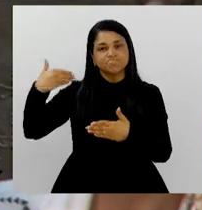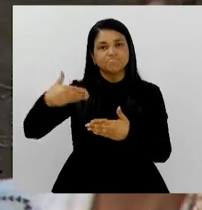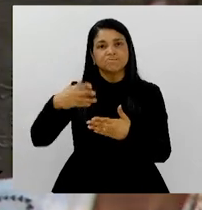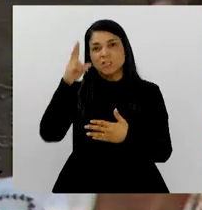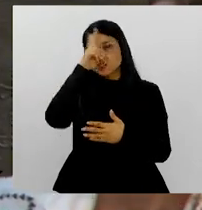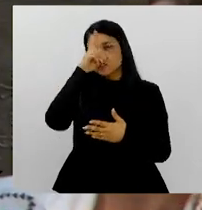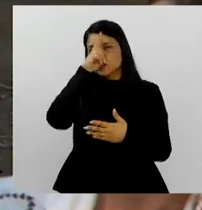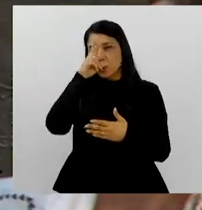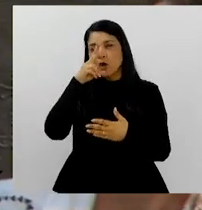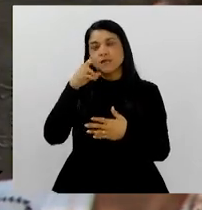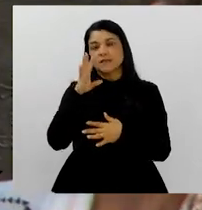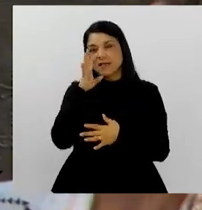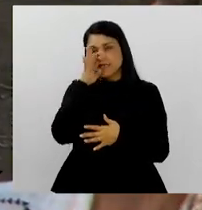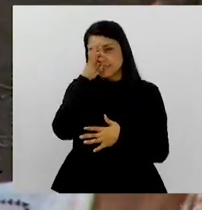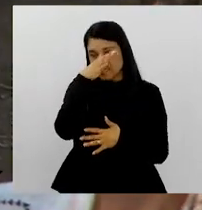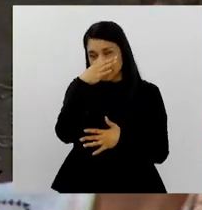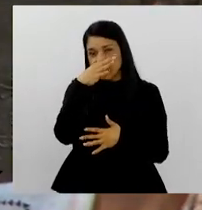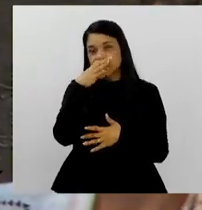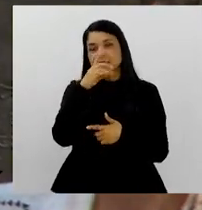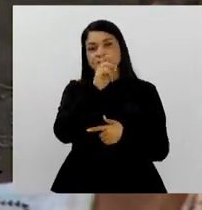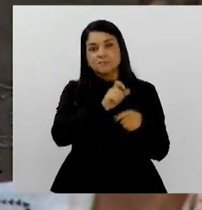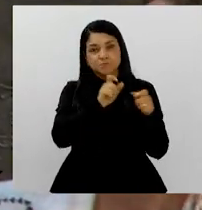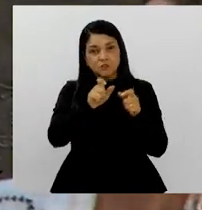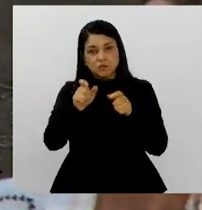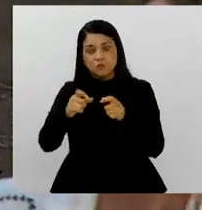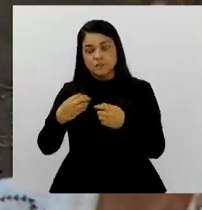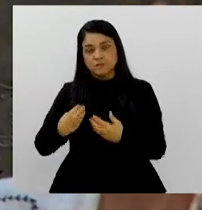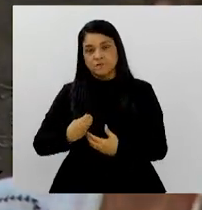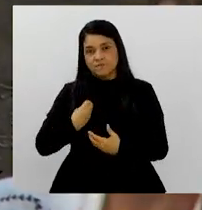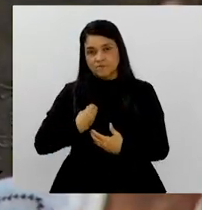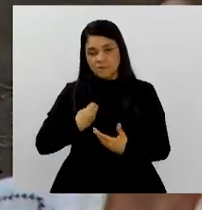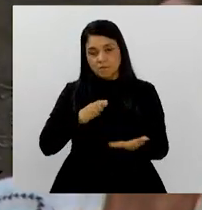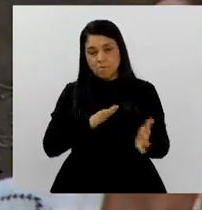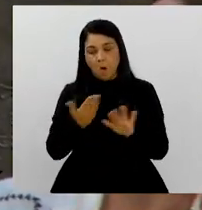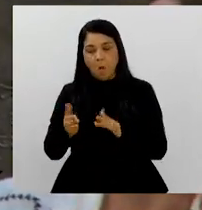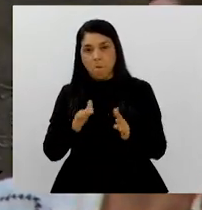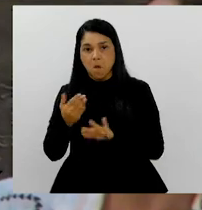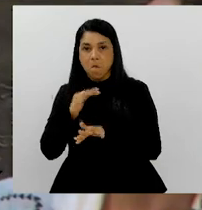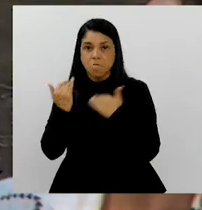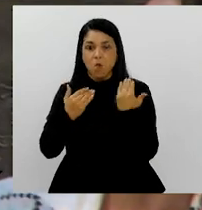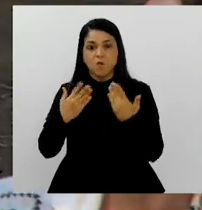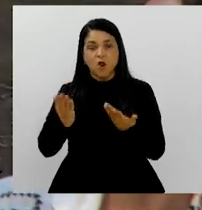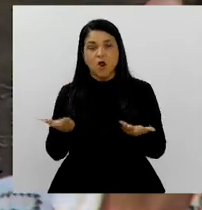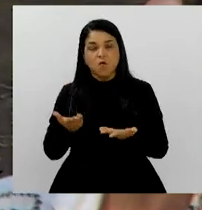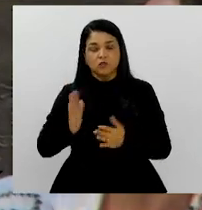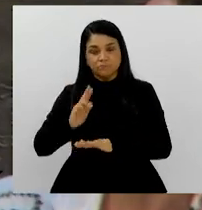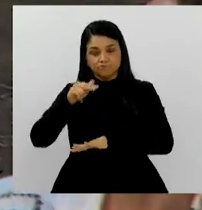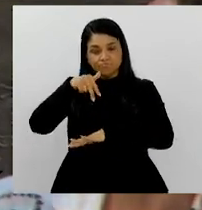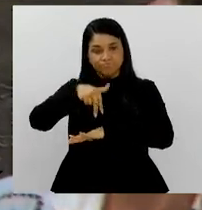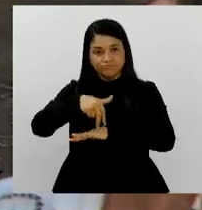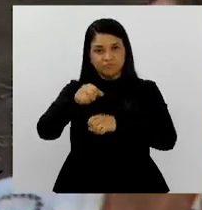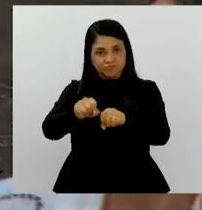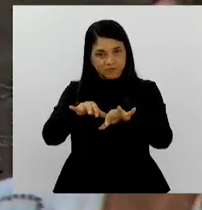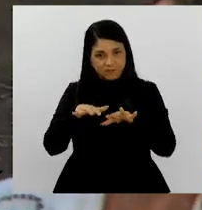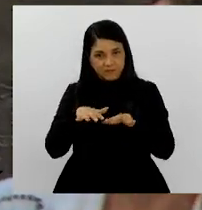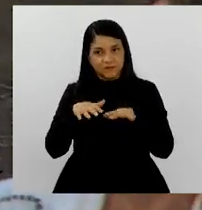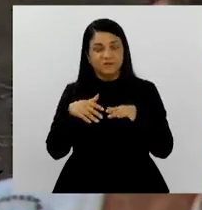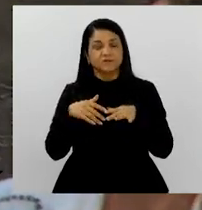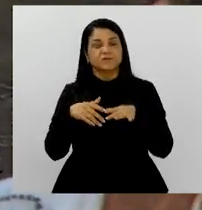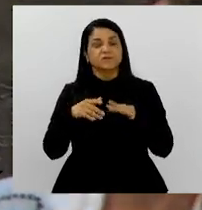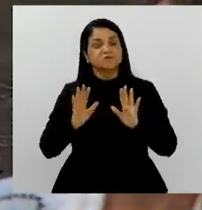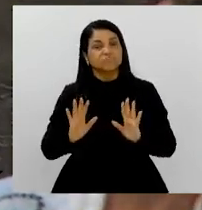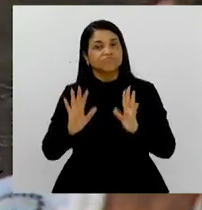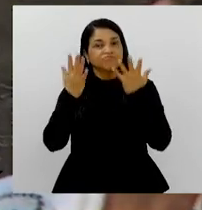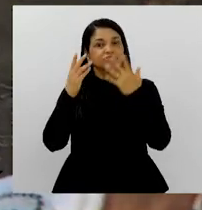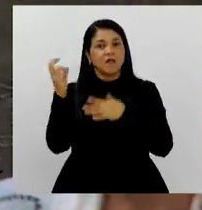da resistência de muitos que deram a vida para nós estarmos hoje aqui, nesse parlamento, enaltecendo a cultura